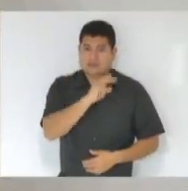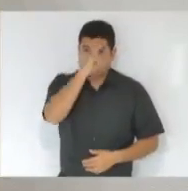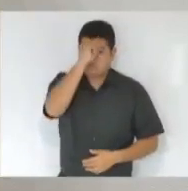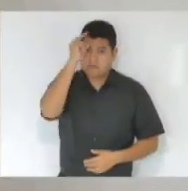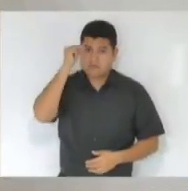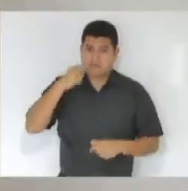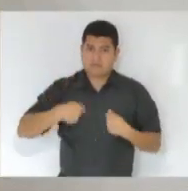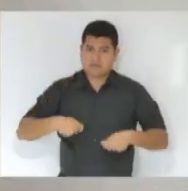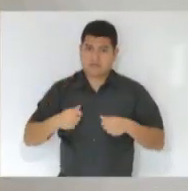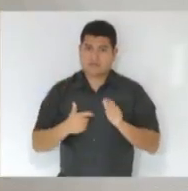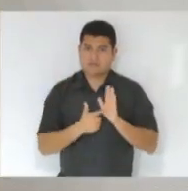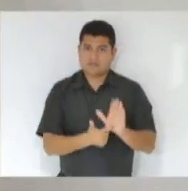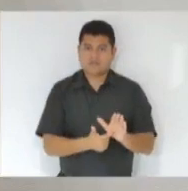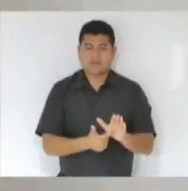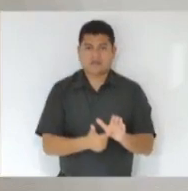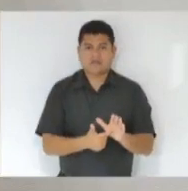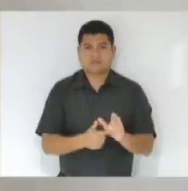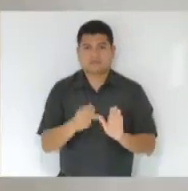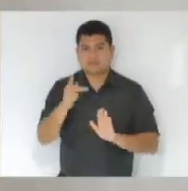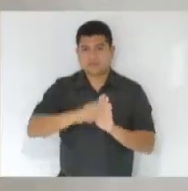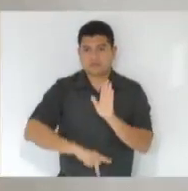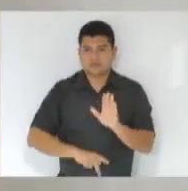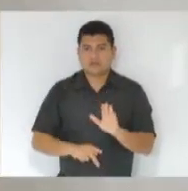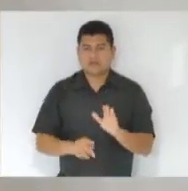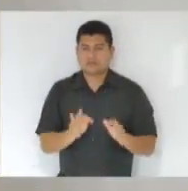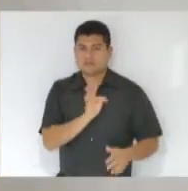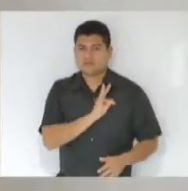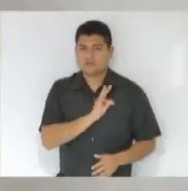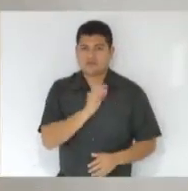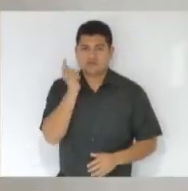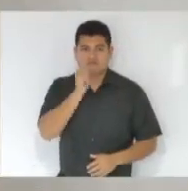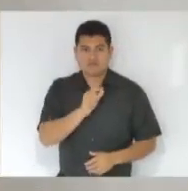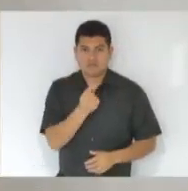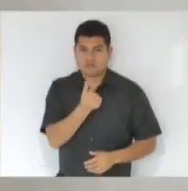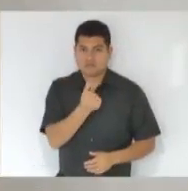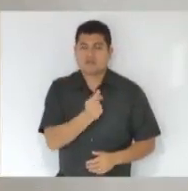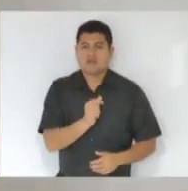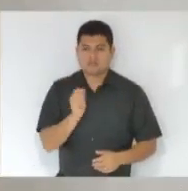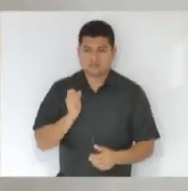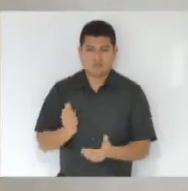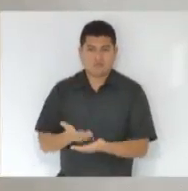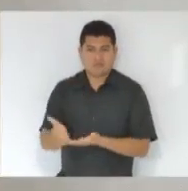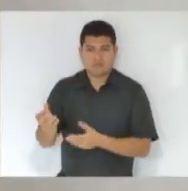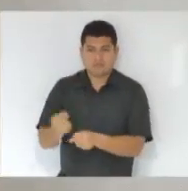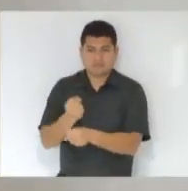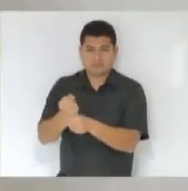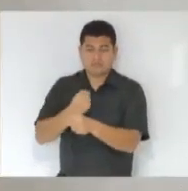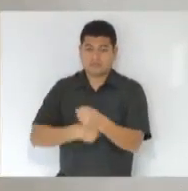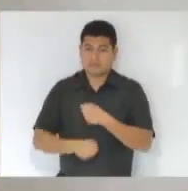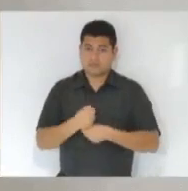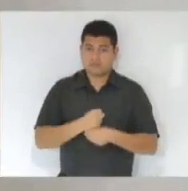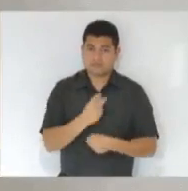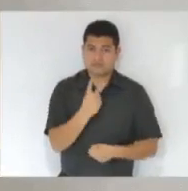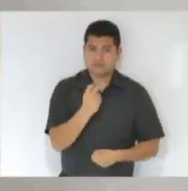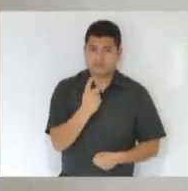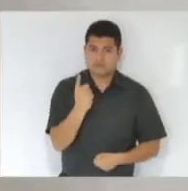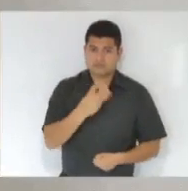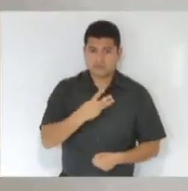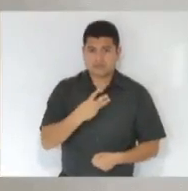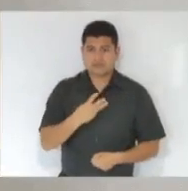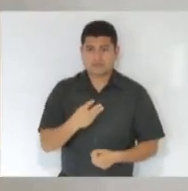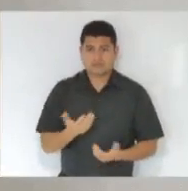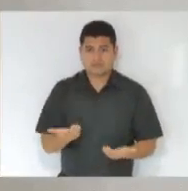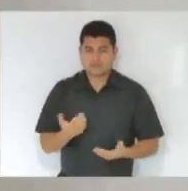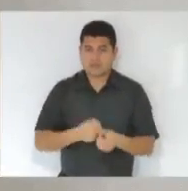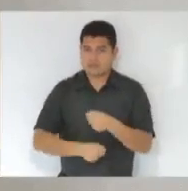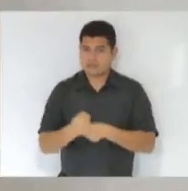os projetos técnicos para obter esse recurso. Isso em 2013. Em 2017, nós aprovamos